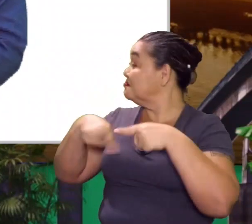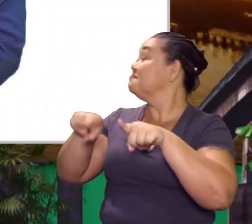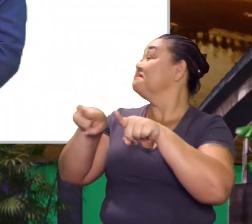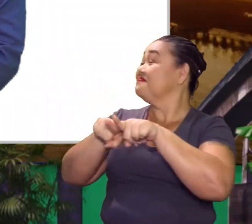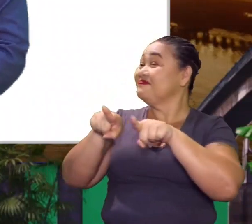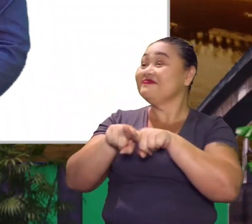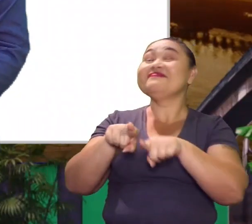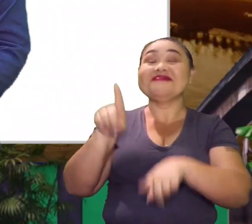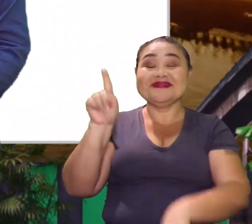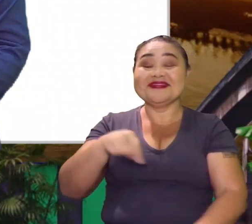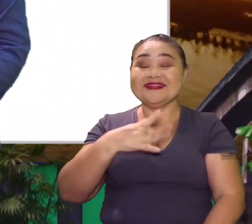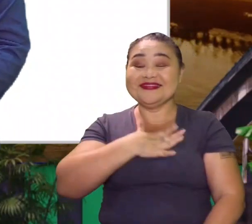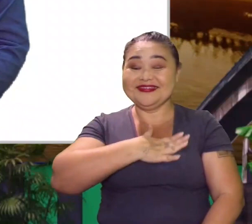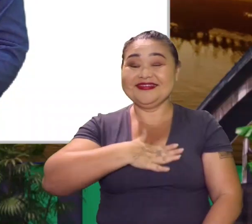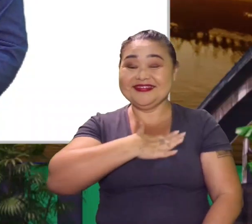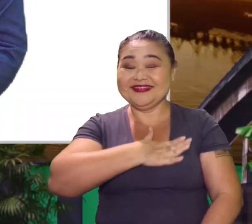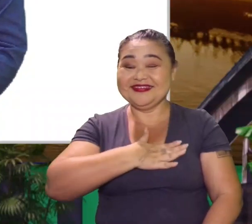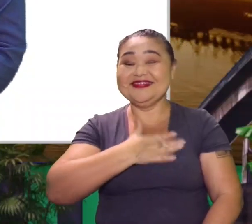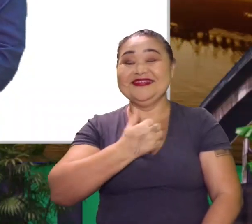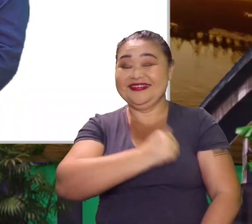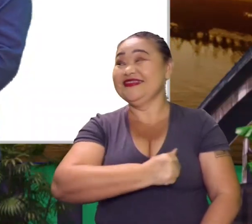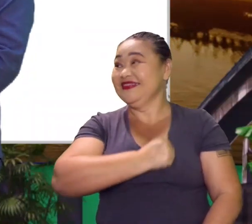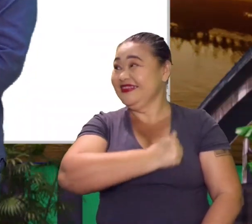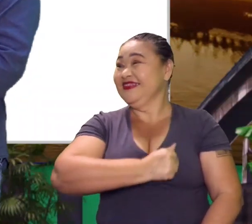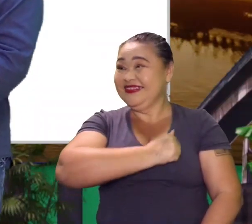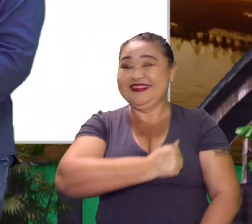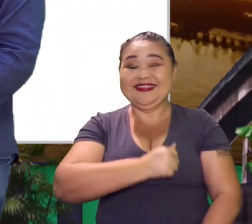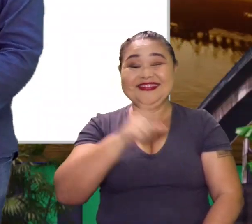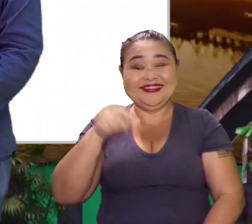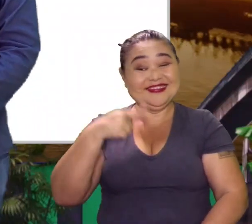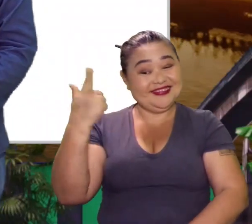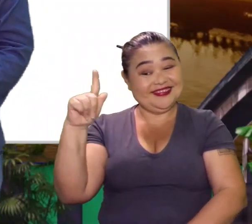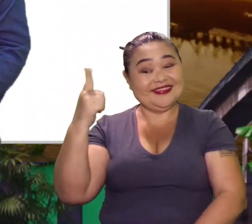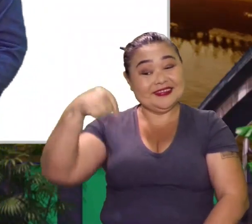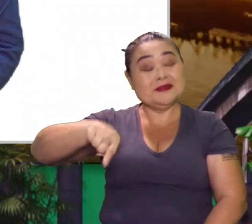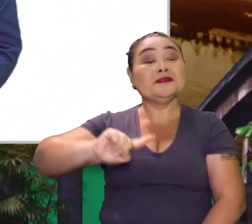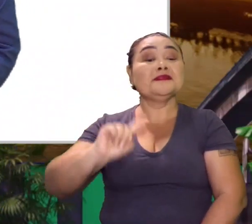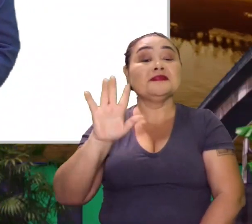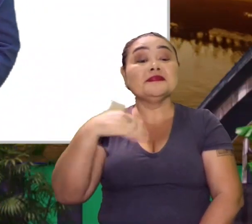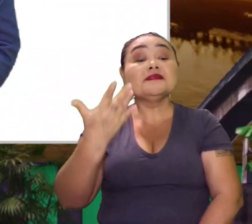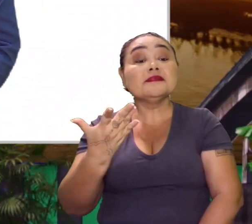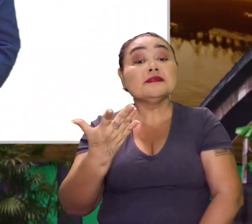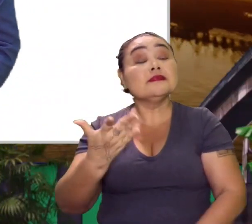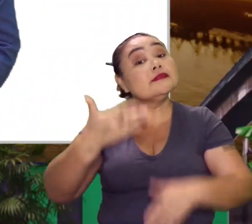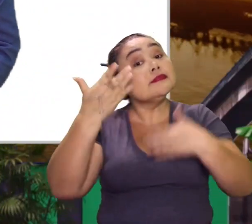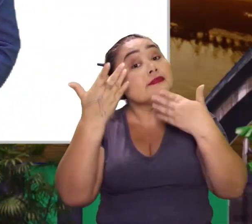também. A Japa gostou, né? A gente tava com saudade dela, né? Aparecendo aqui na geografia.